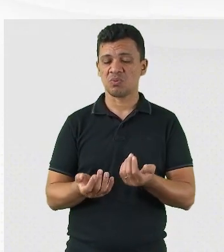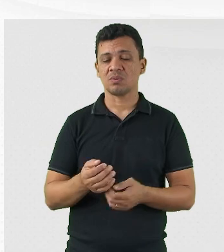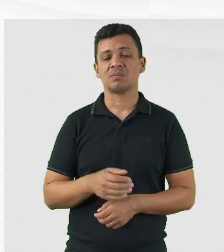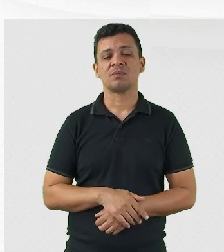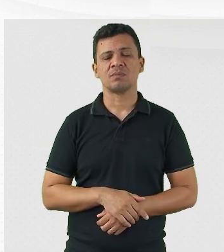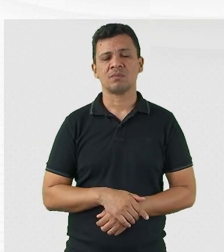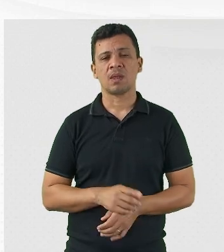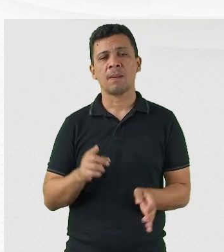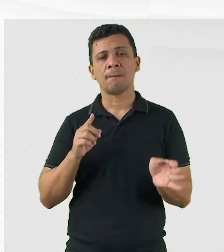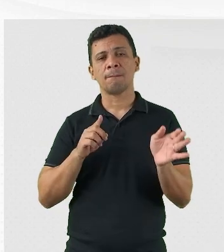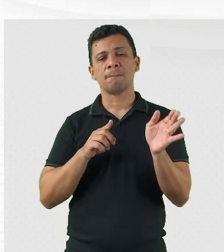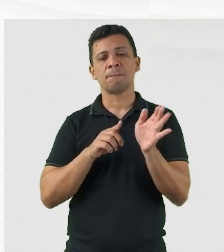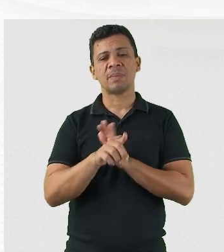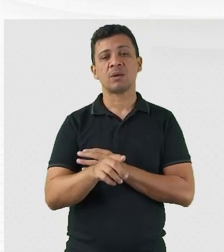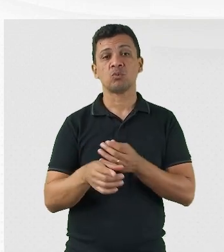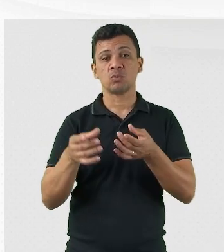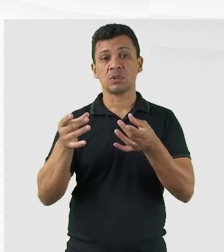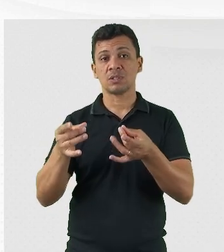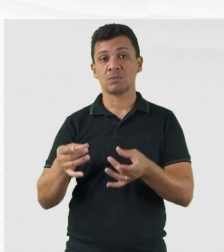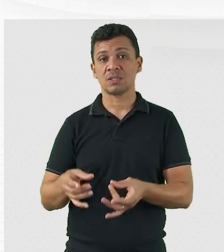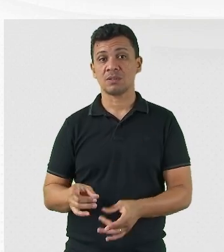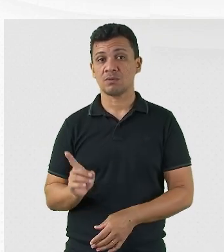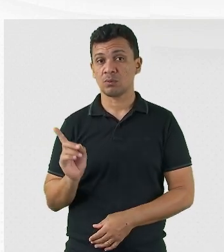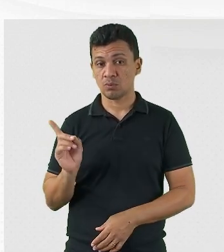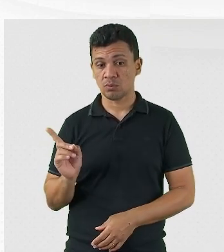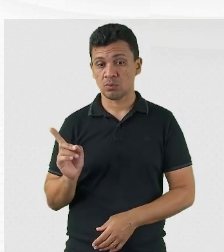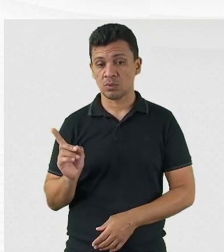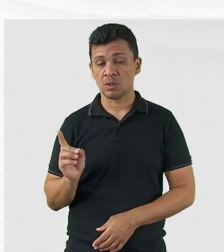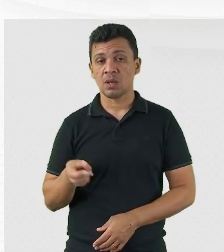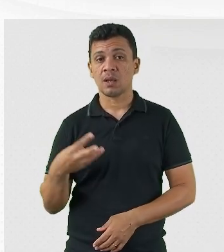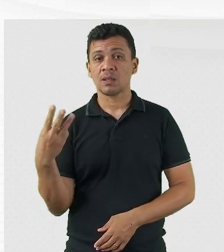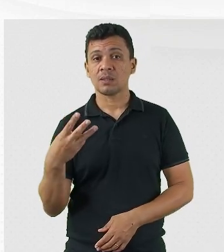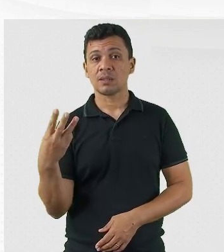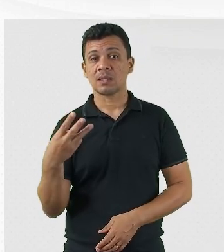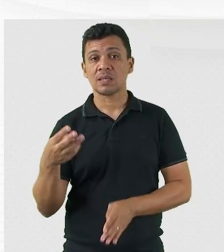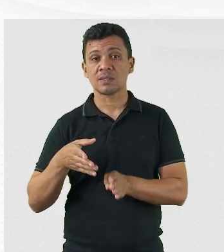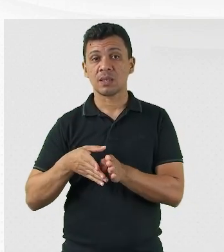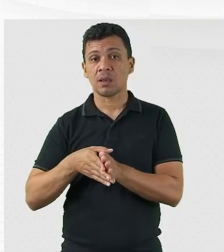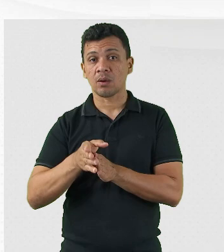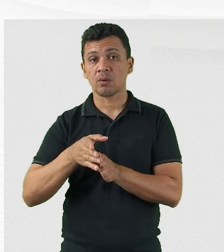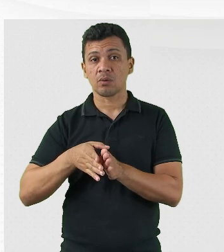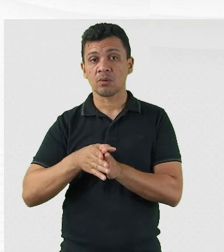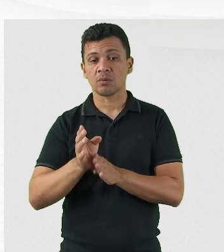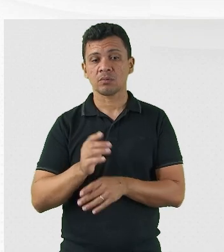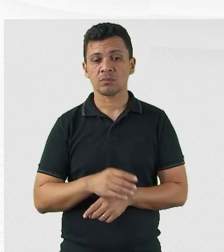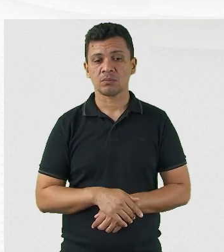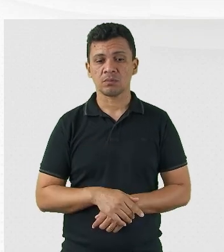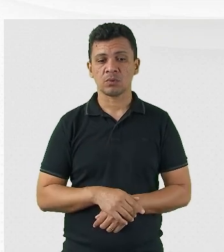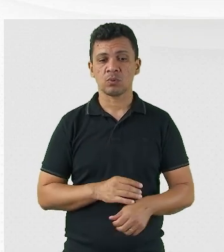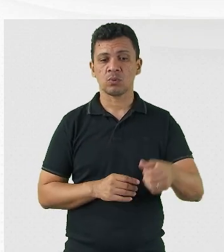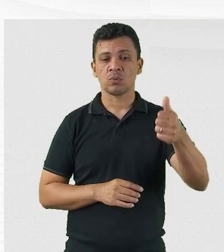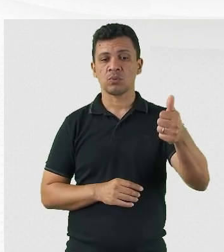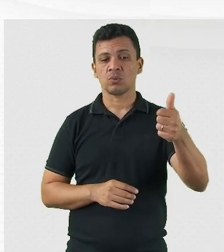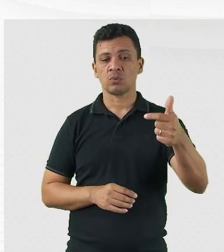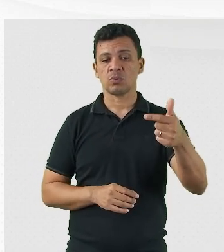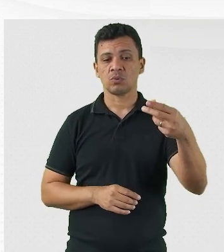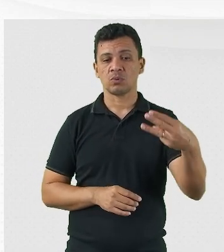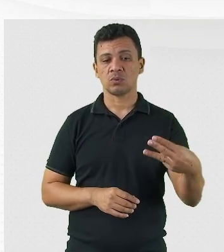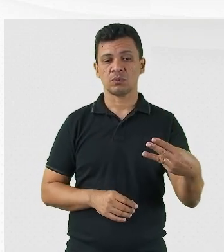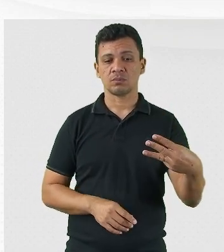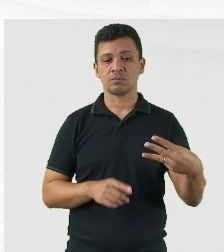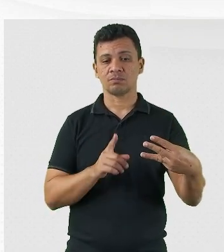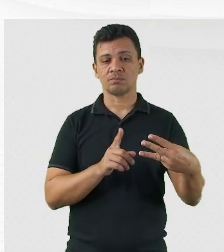que a pergunta especificou. Terceira orientação, tá bem aqui. Do not